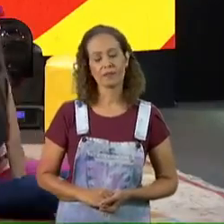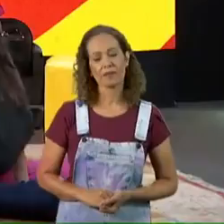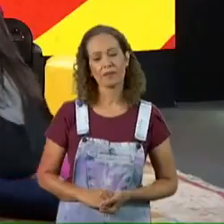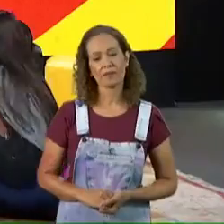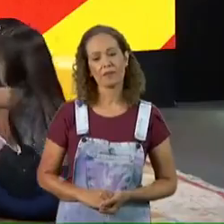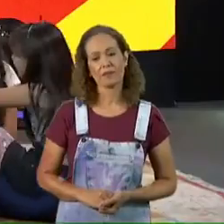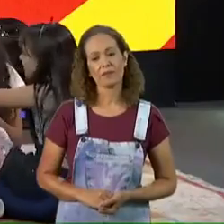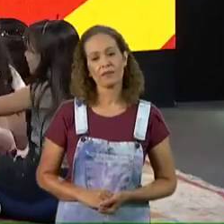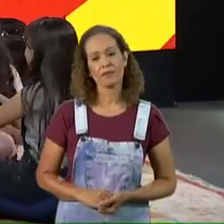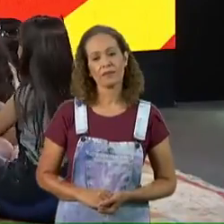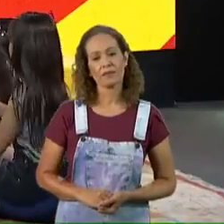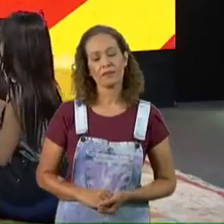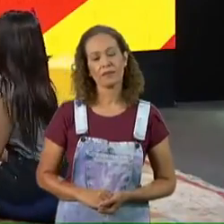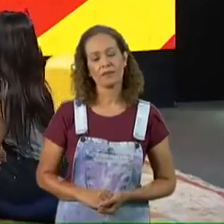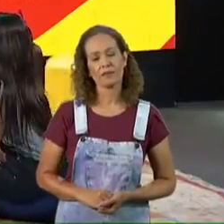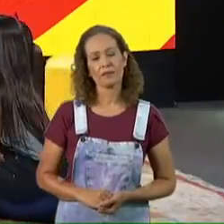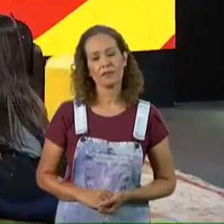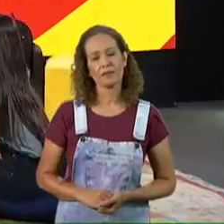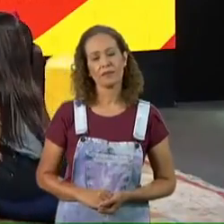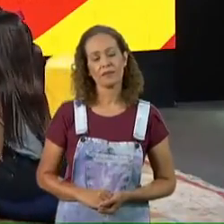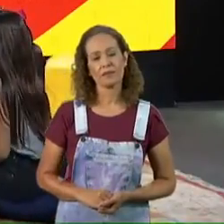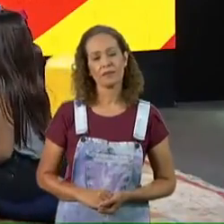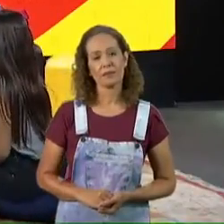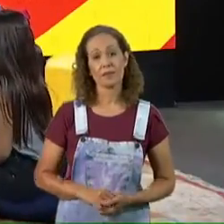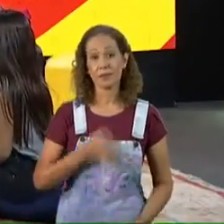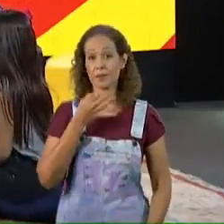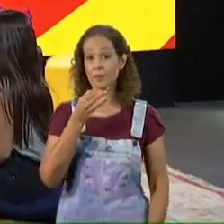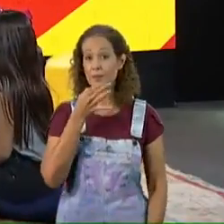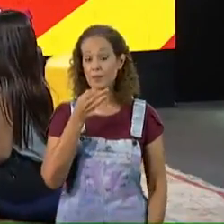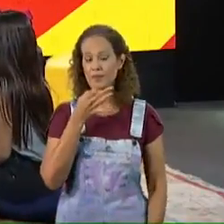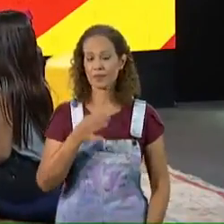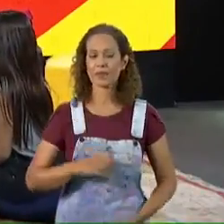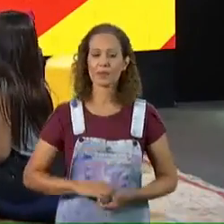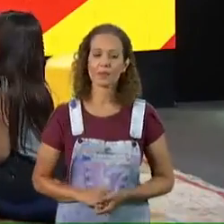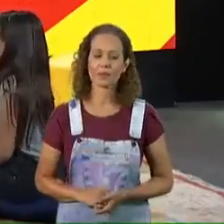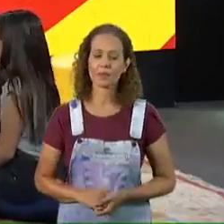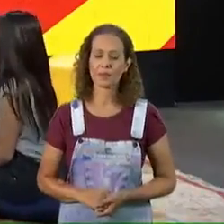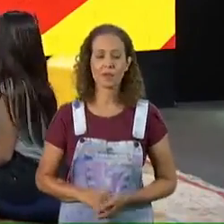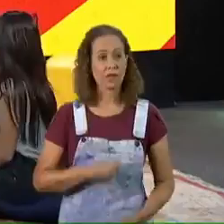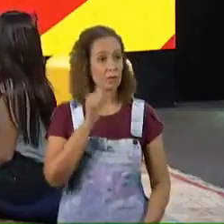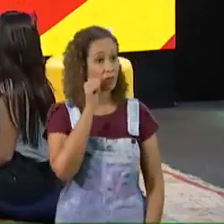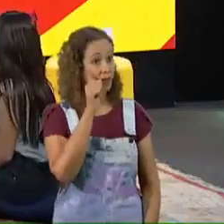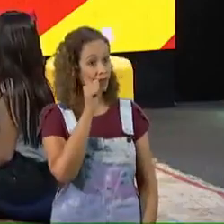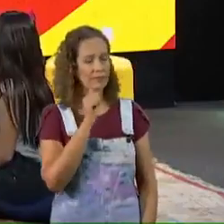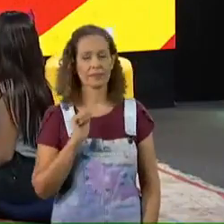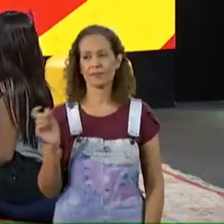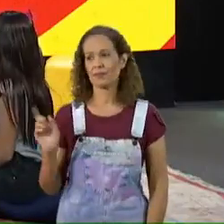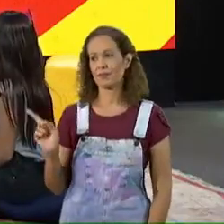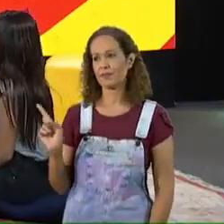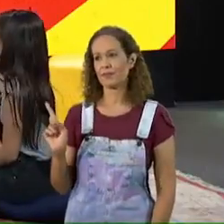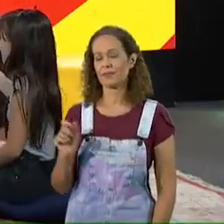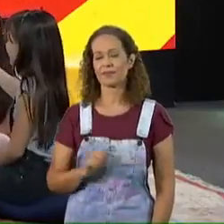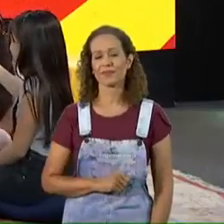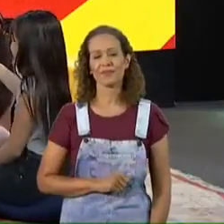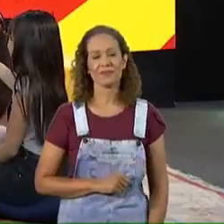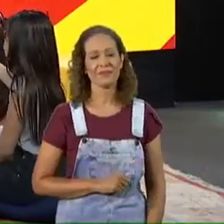Vai. Dá a dica. É mulher? Não. Oh,